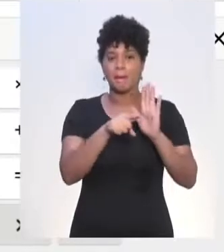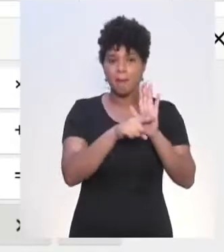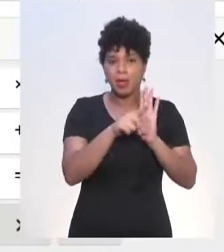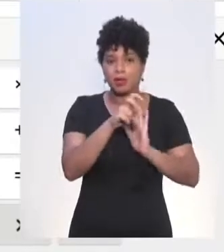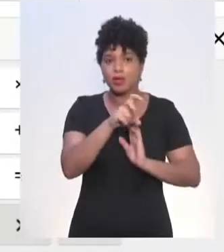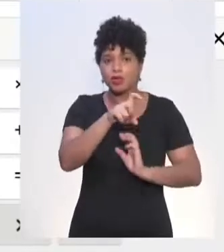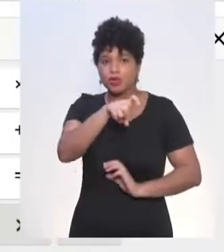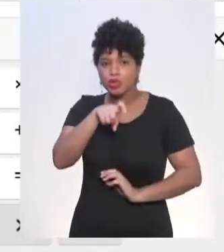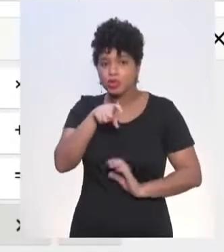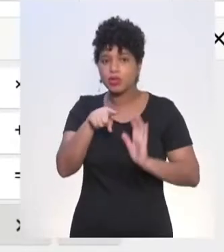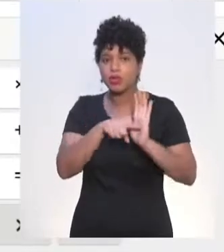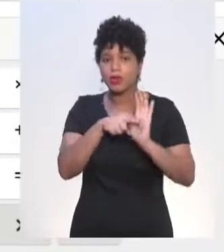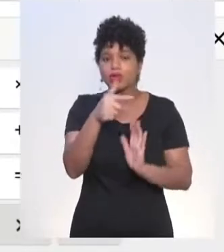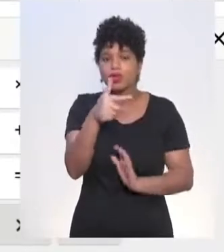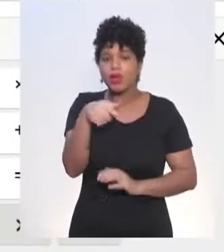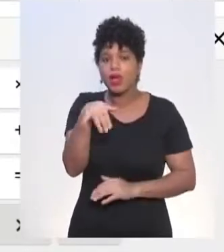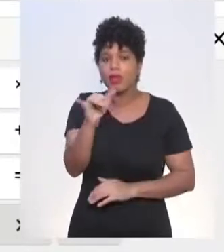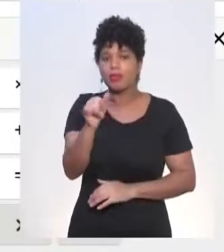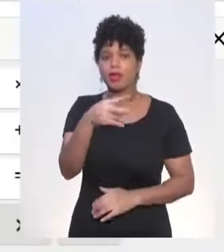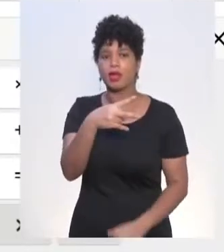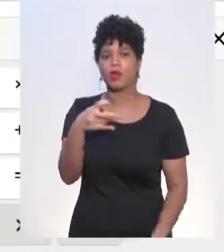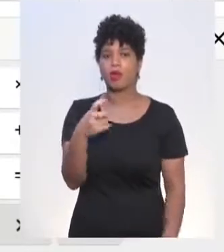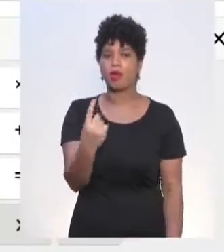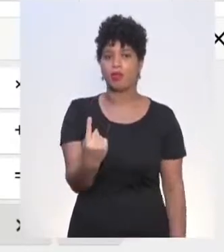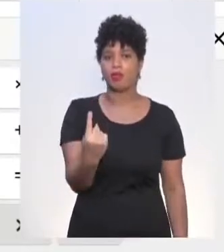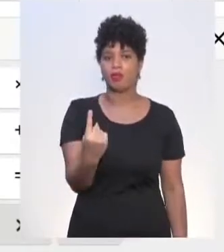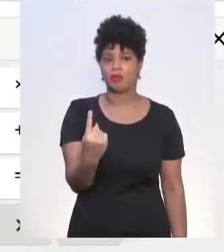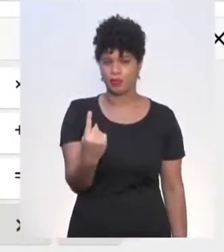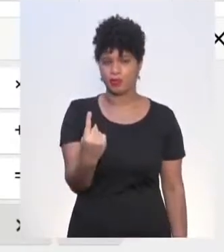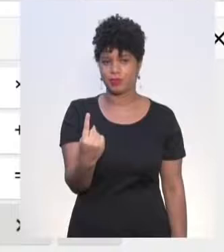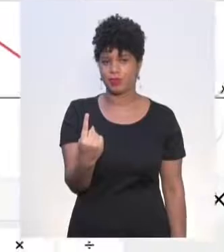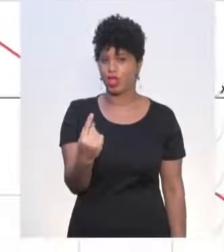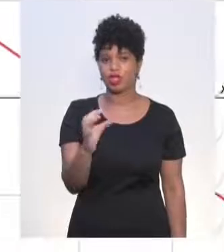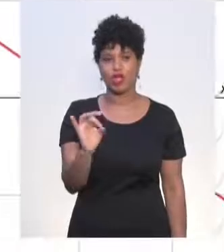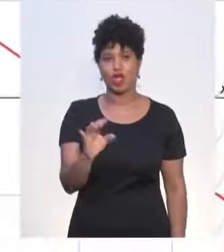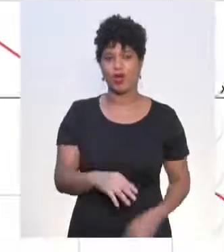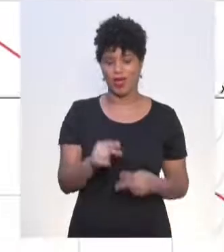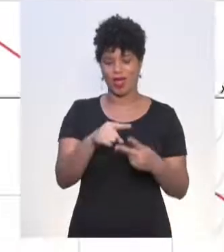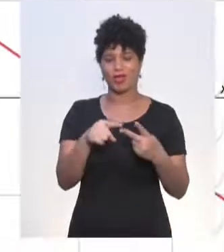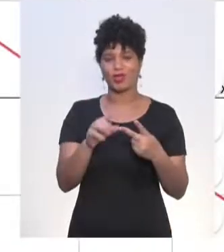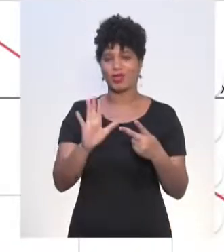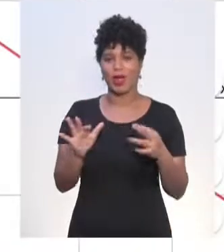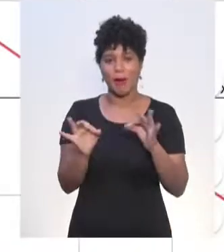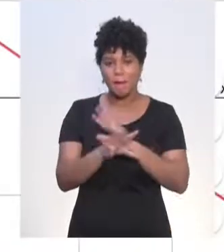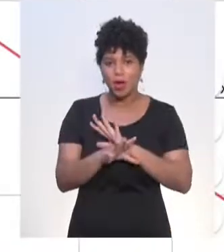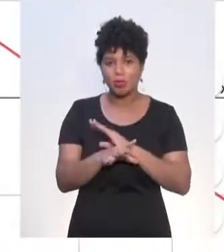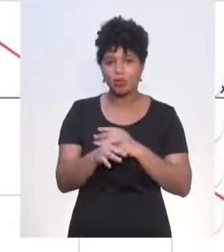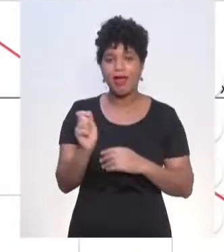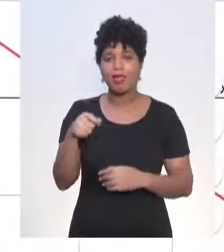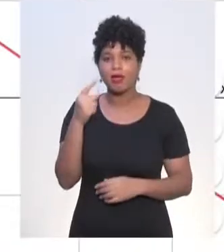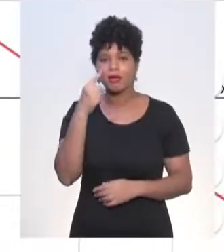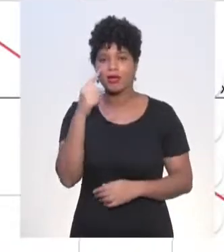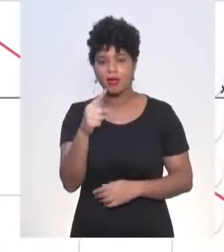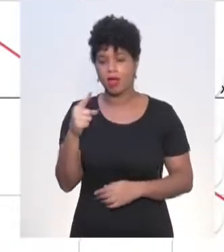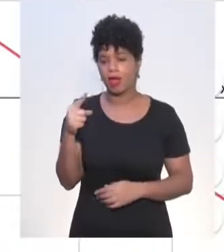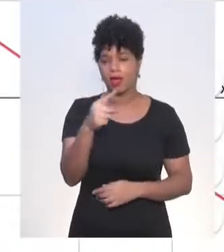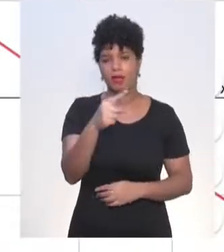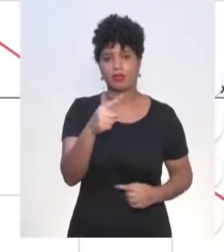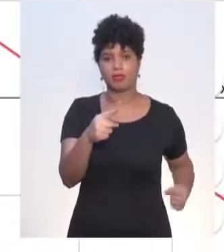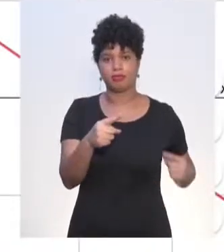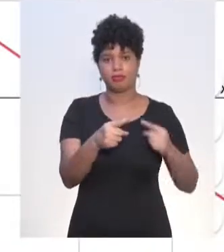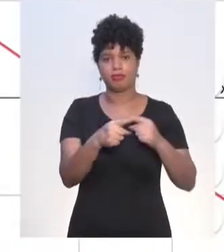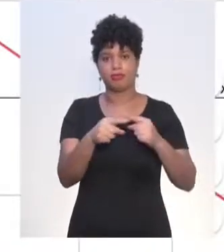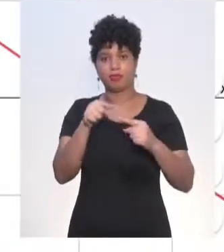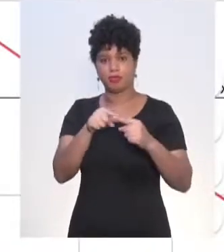menos 2y, igual a 1 aqui, ó, deu Enter. Beleza, deu o Enter ali, ó, você construiu essas duas